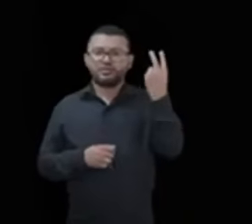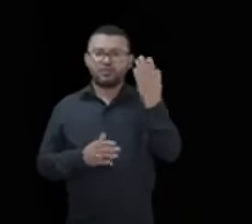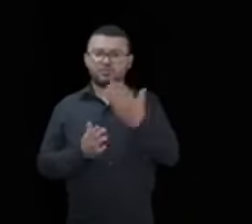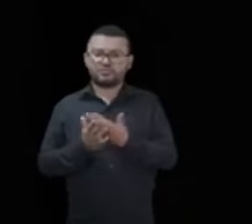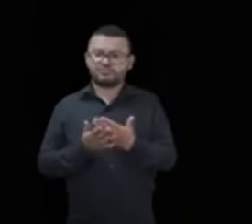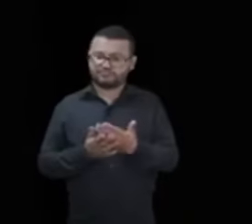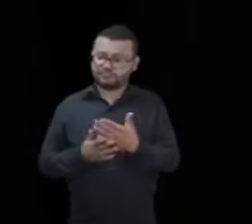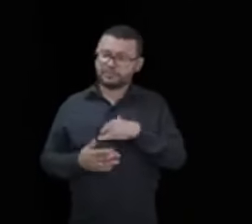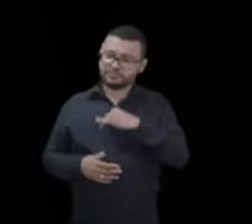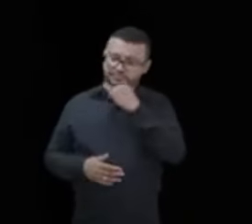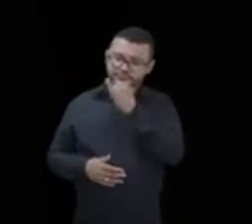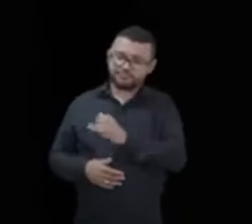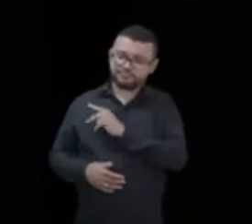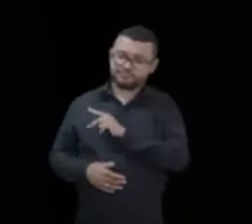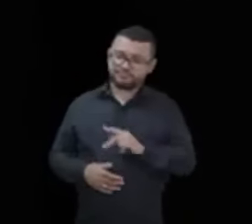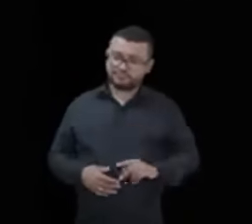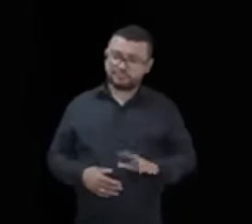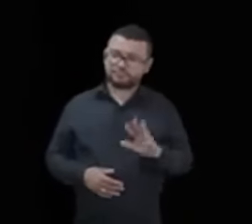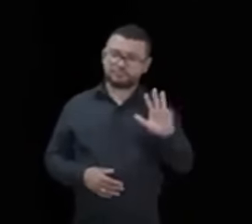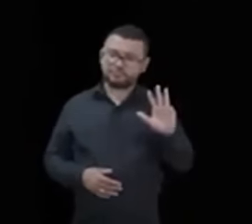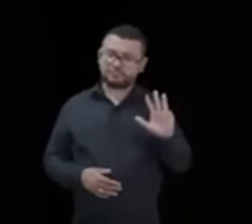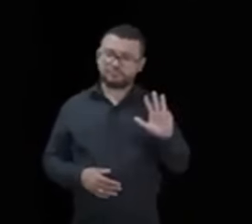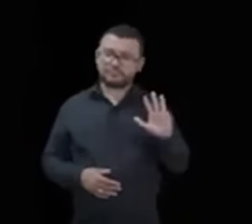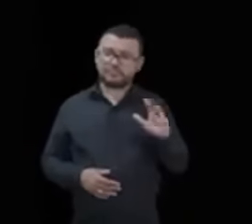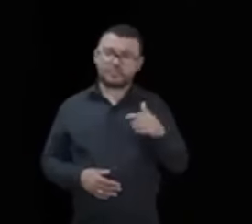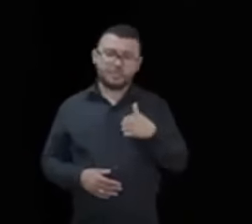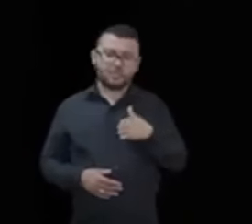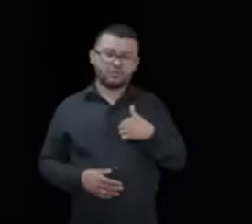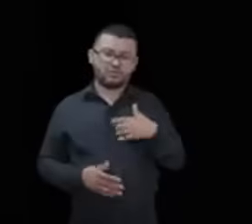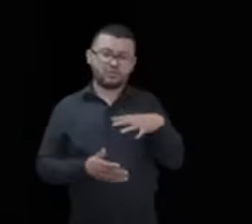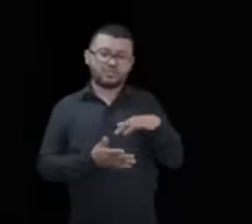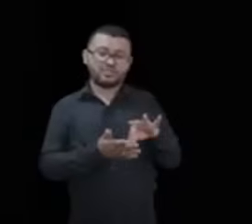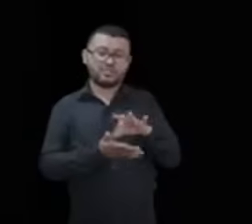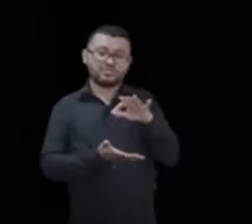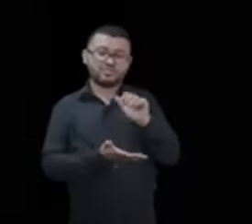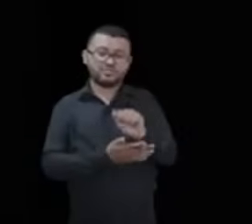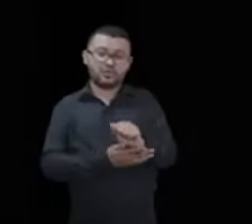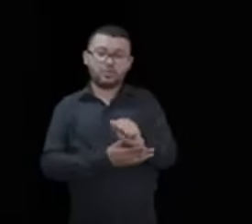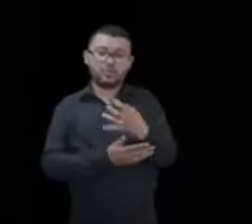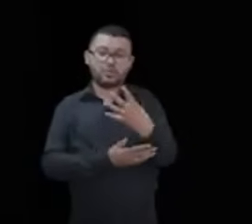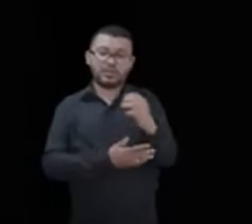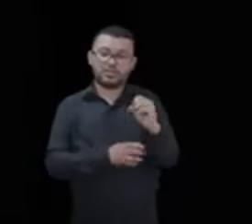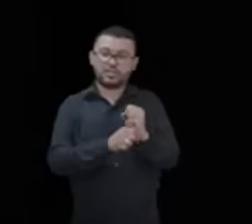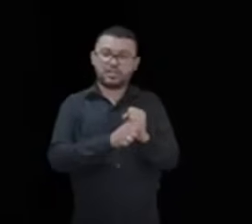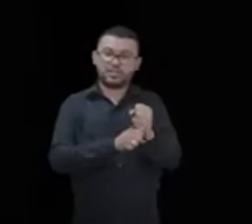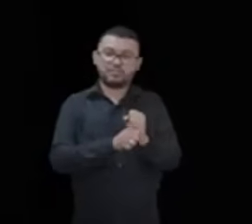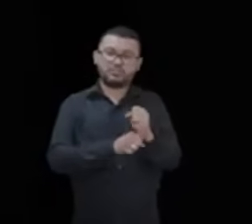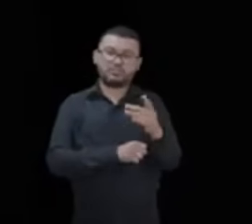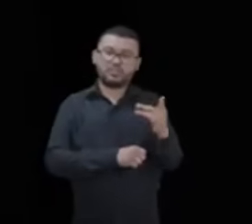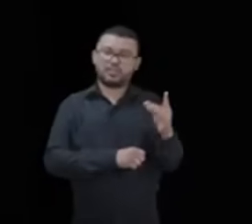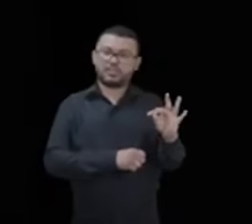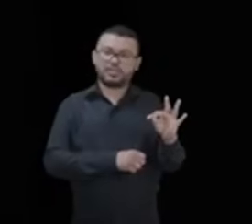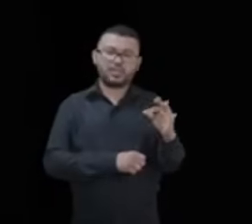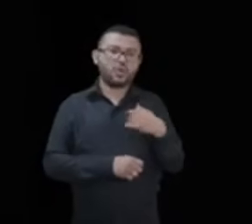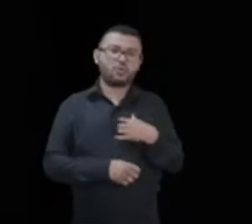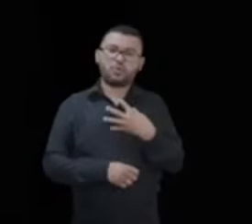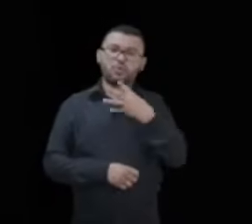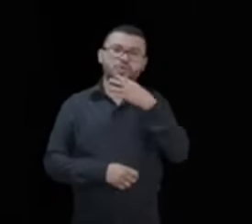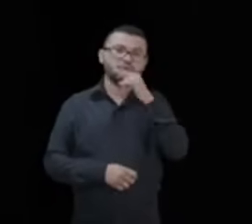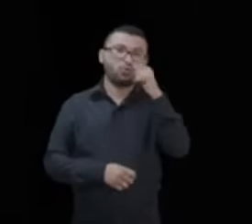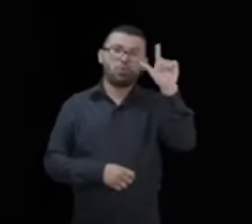aqui, presidente Lula, eu tenho 40 anos de filiação partidária. Eu não conheço outro partido na minha